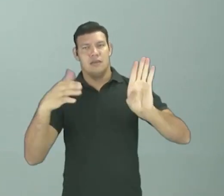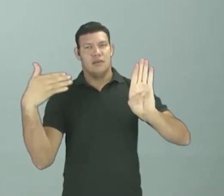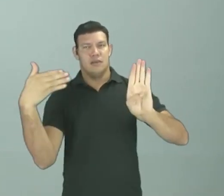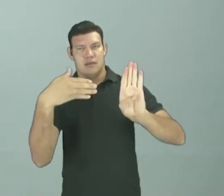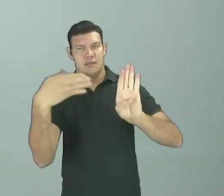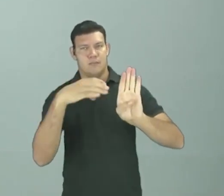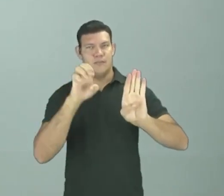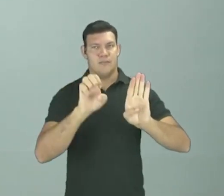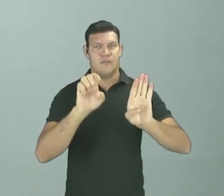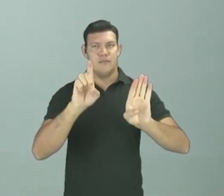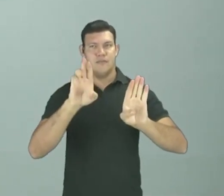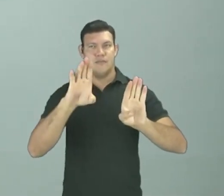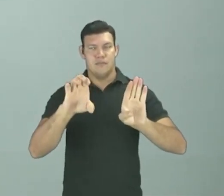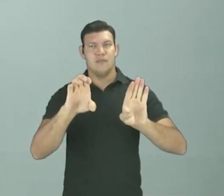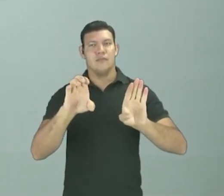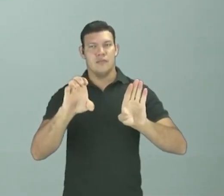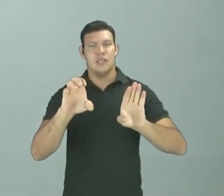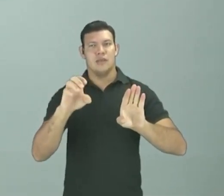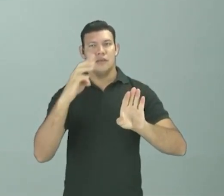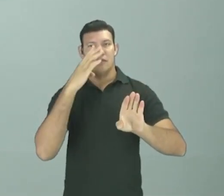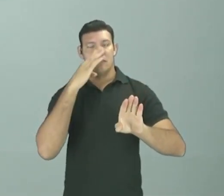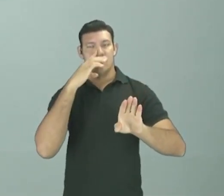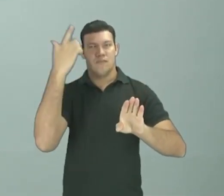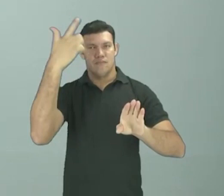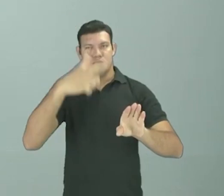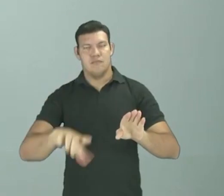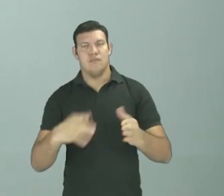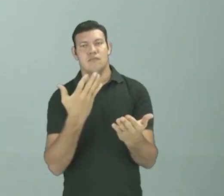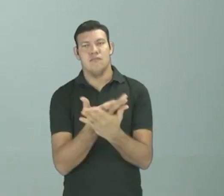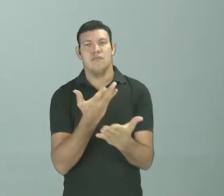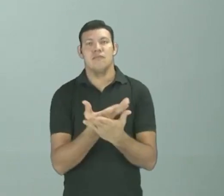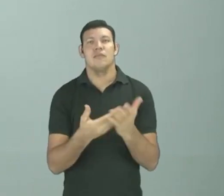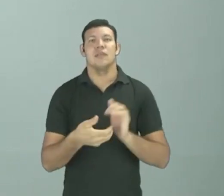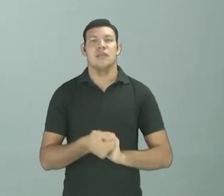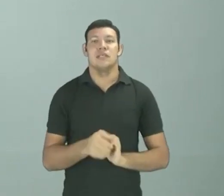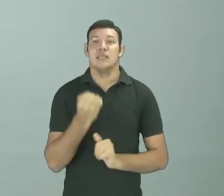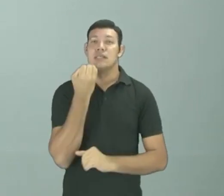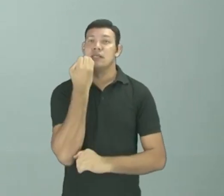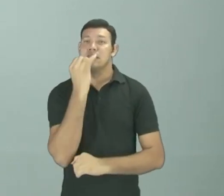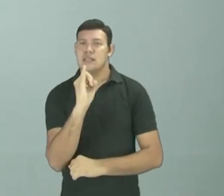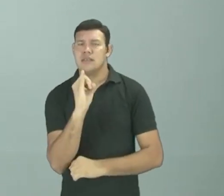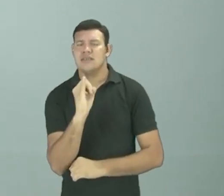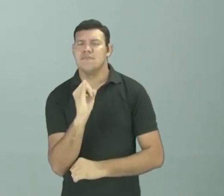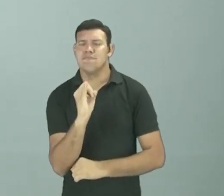essa aula e, quantas vezes for necessário, se